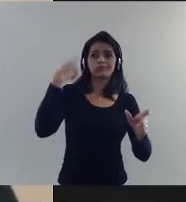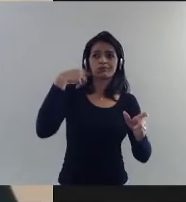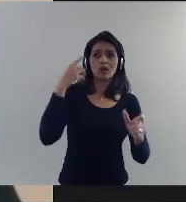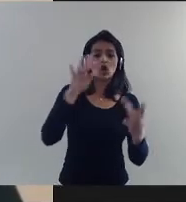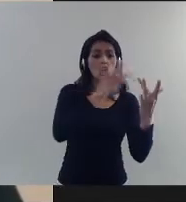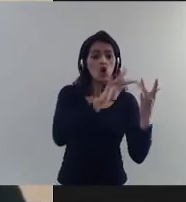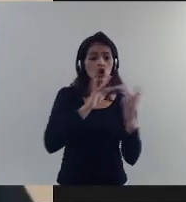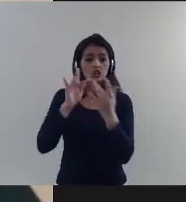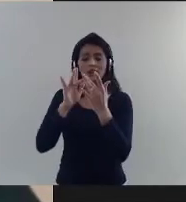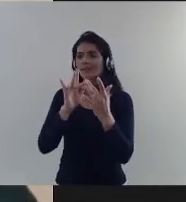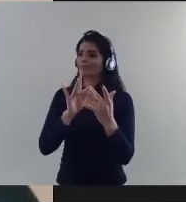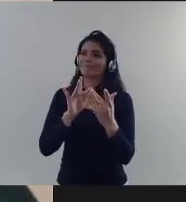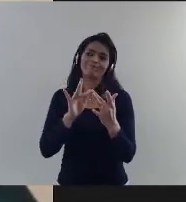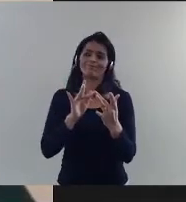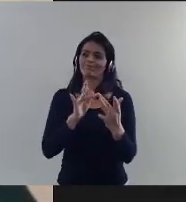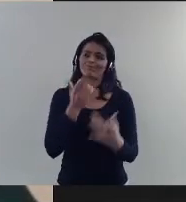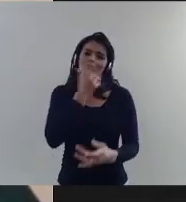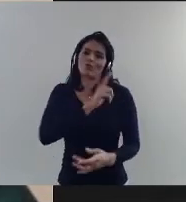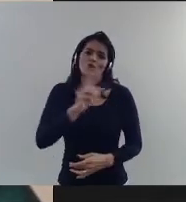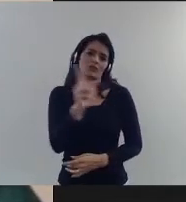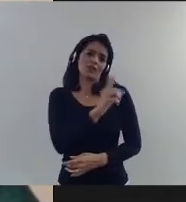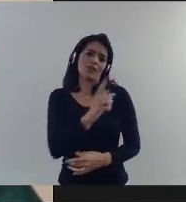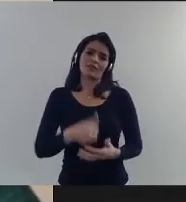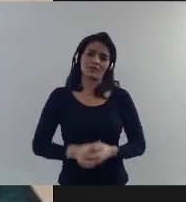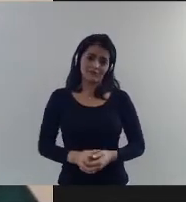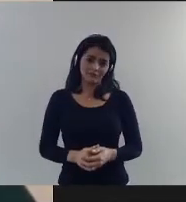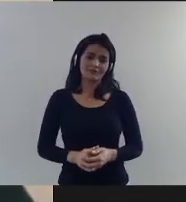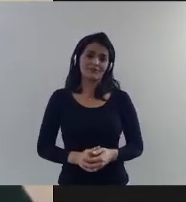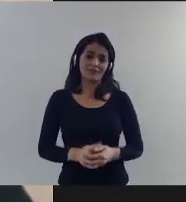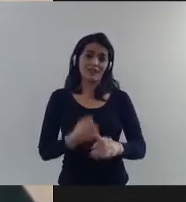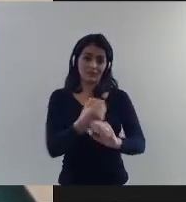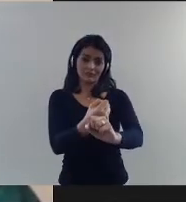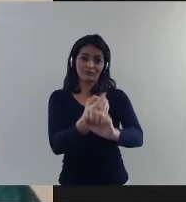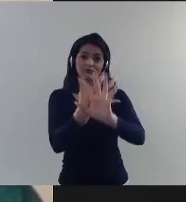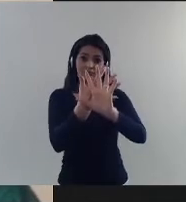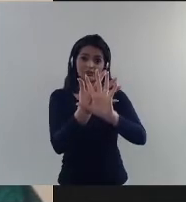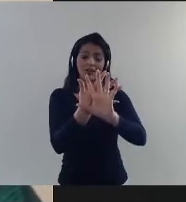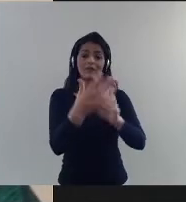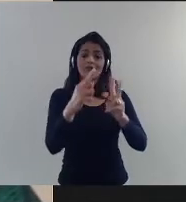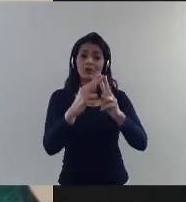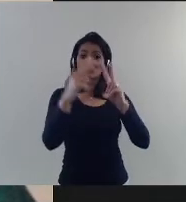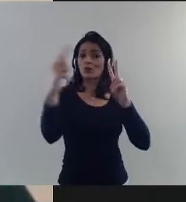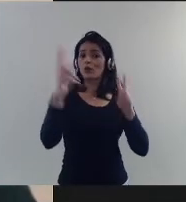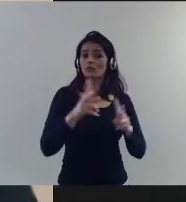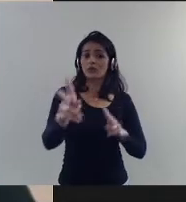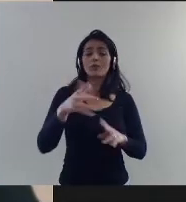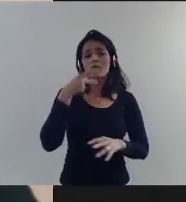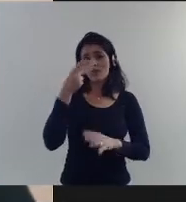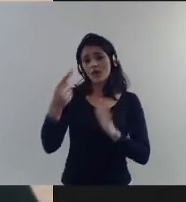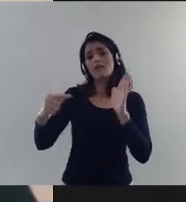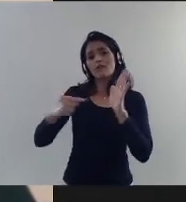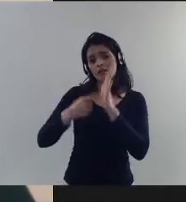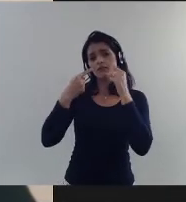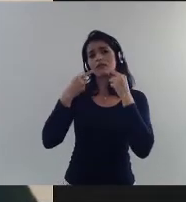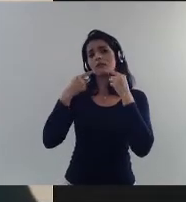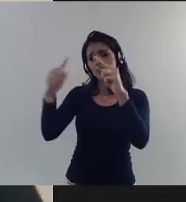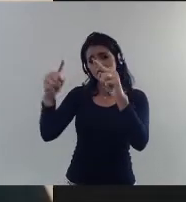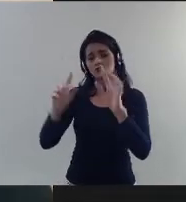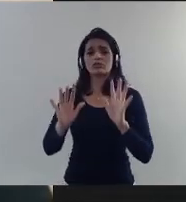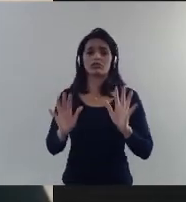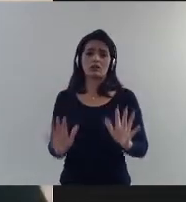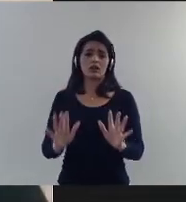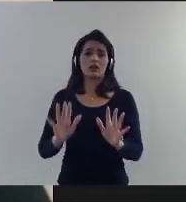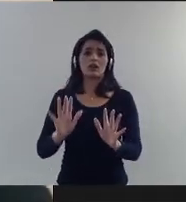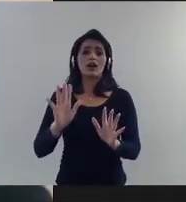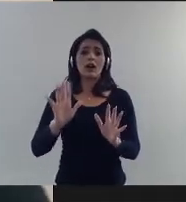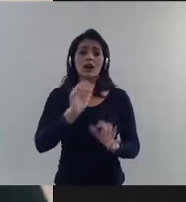terem esse contato mais direto. E aí eu vou dizer, doutor, uma crítica. E aí eu vou trazer mais, sair um